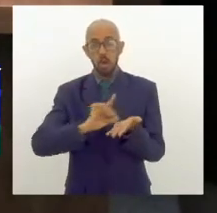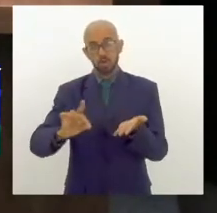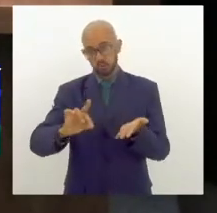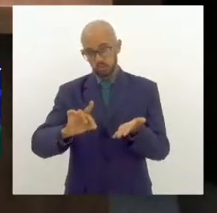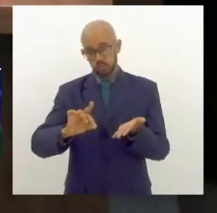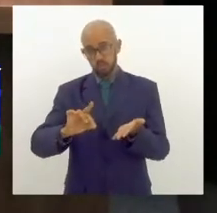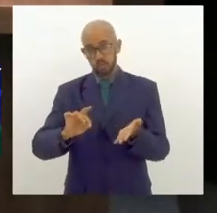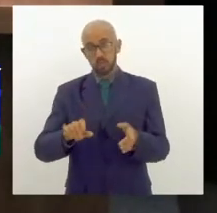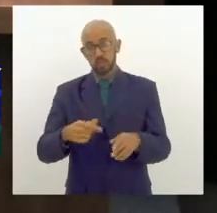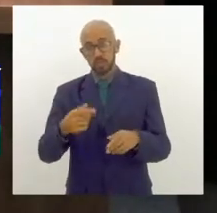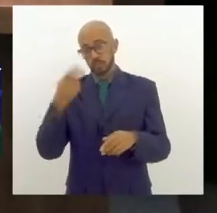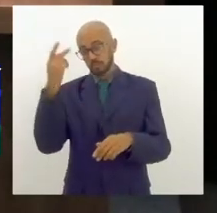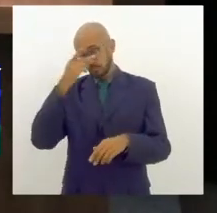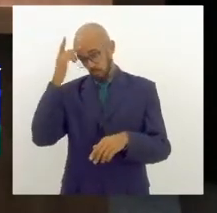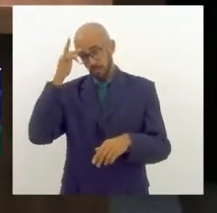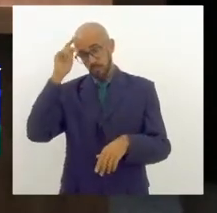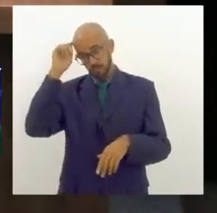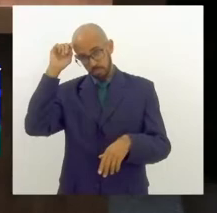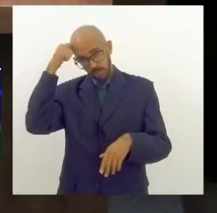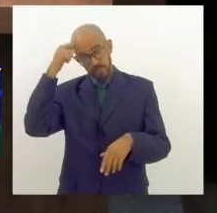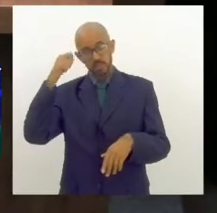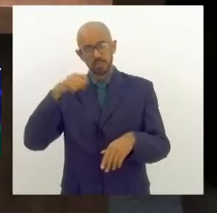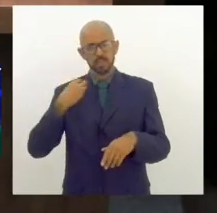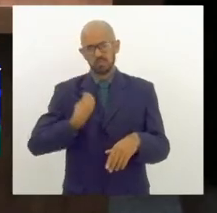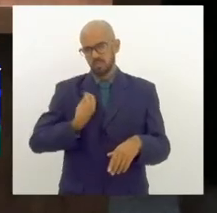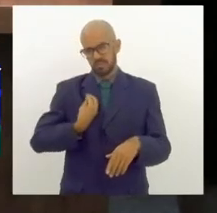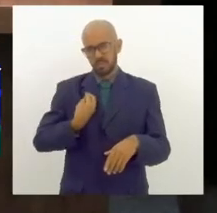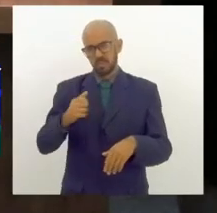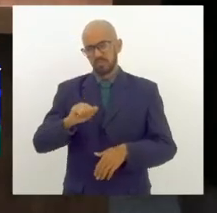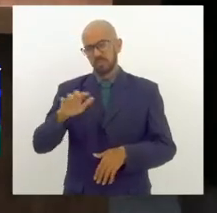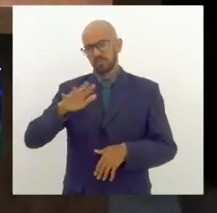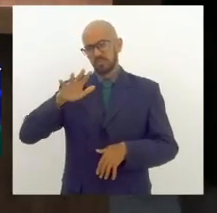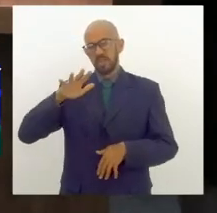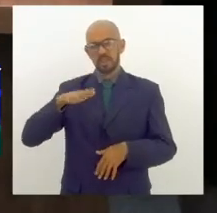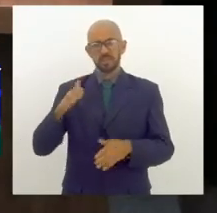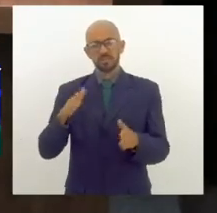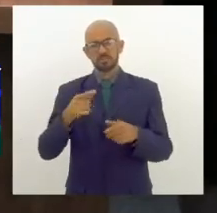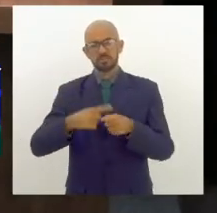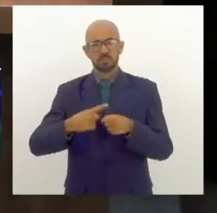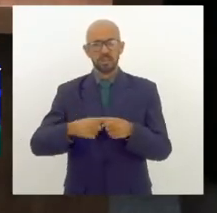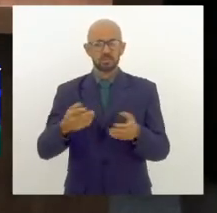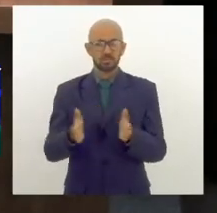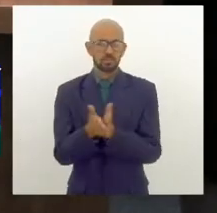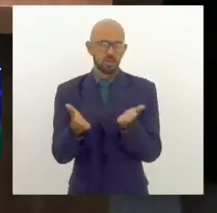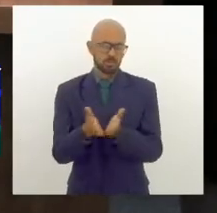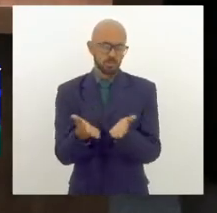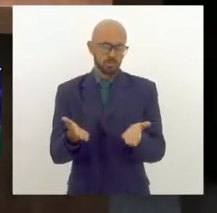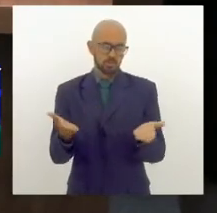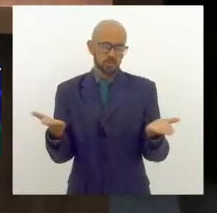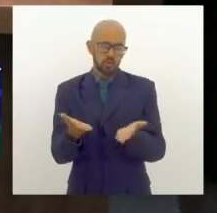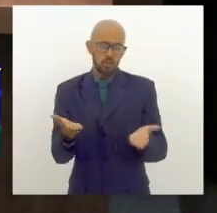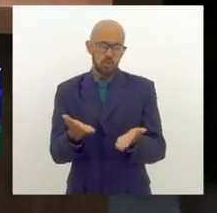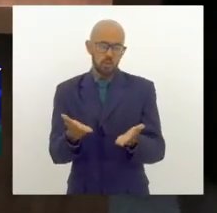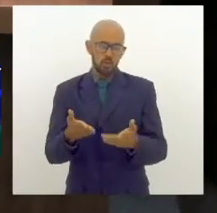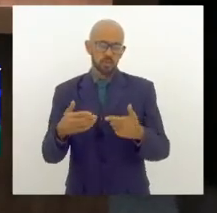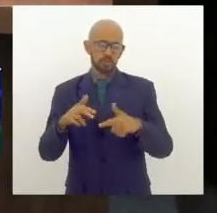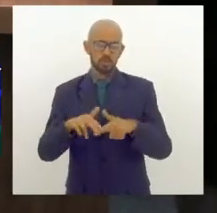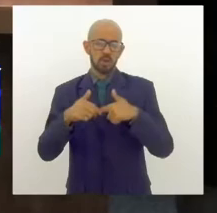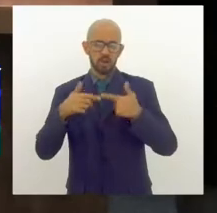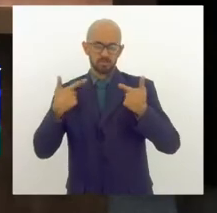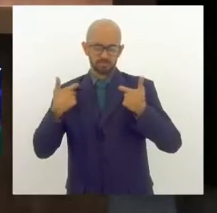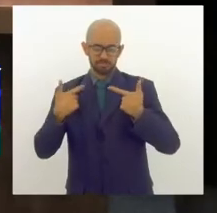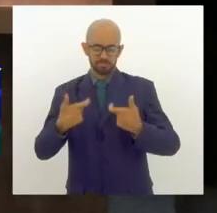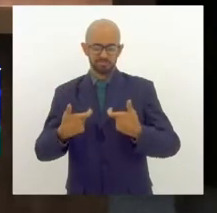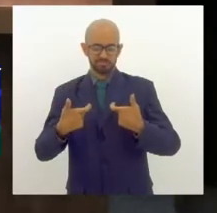tem tanto ódio das pessoas pretas que vivem na favela, na periferia, que são pobres, e que hoje, em nome de uma suposta guerra às drogas,